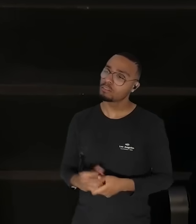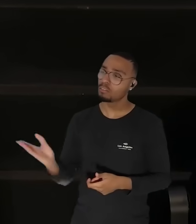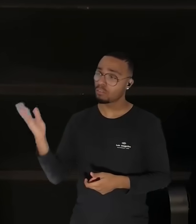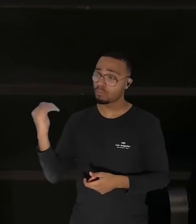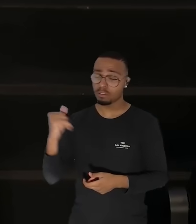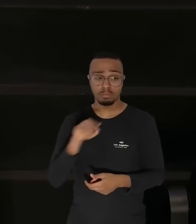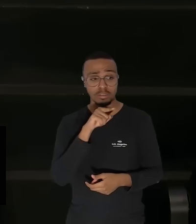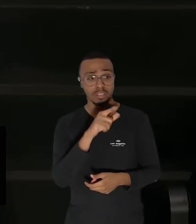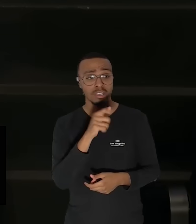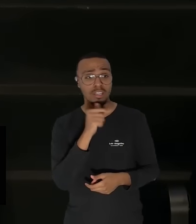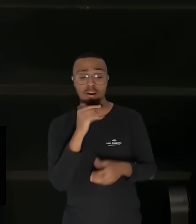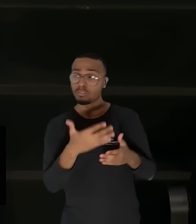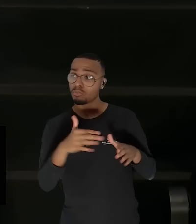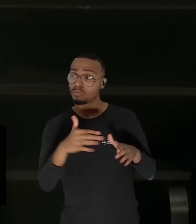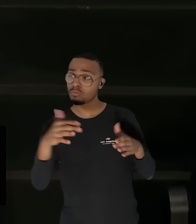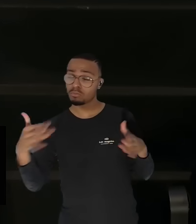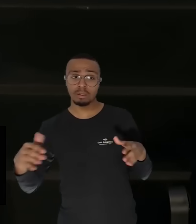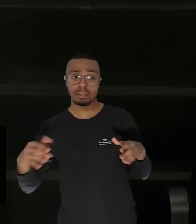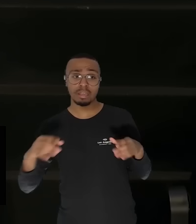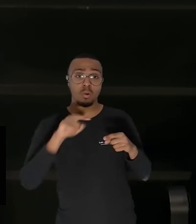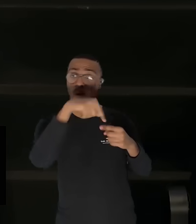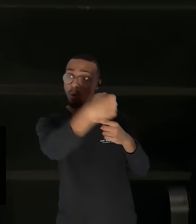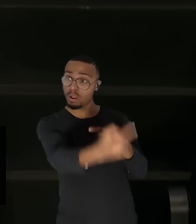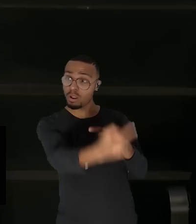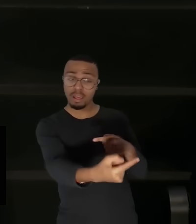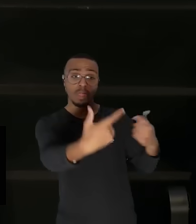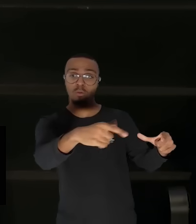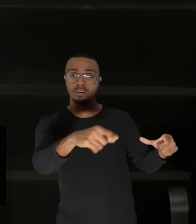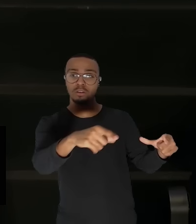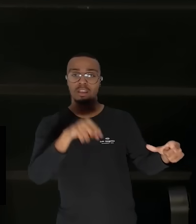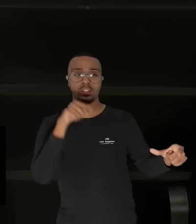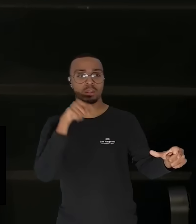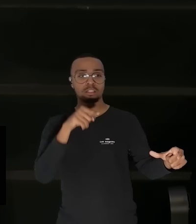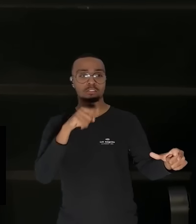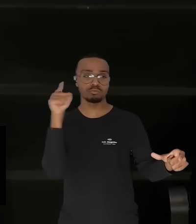vamos atravessar para o outro lado.